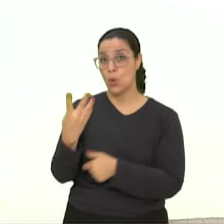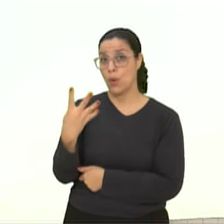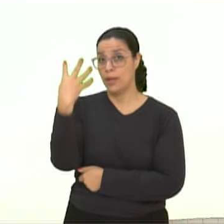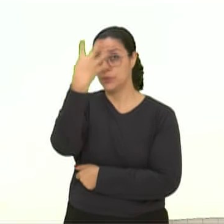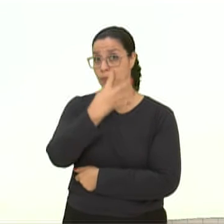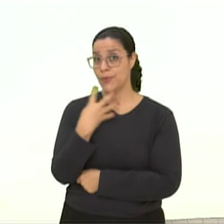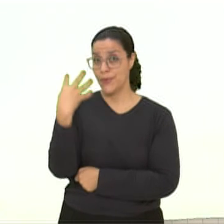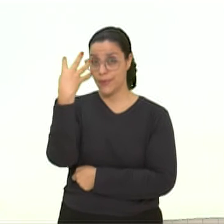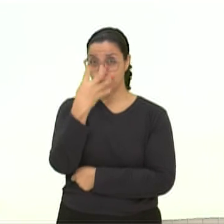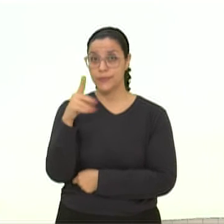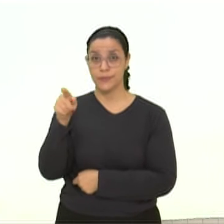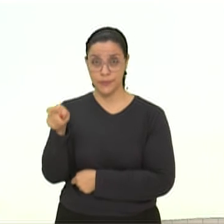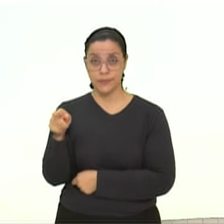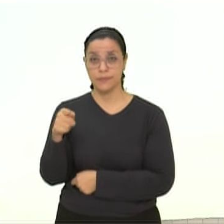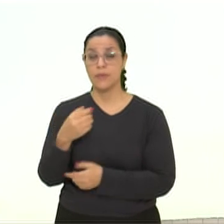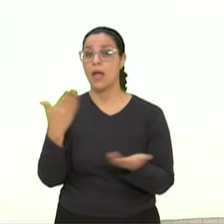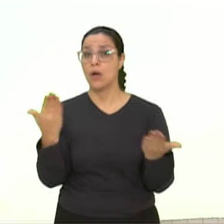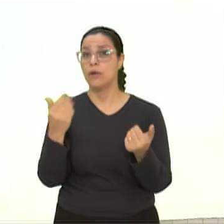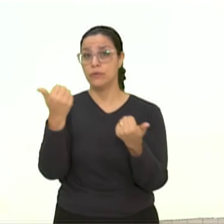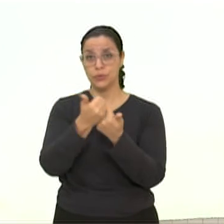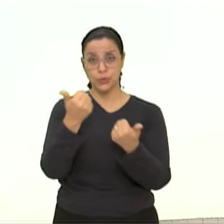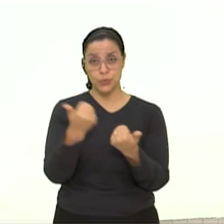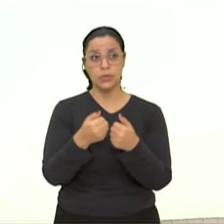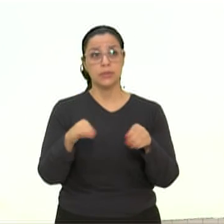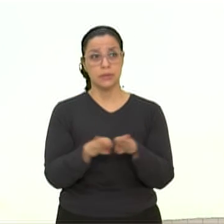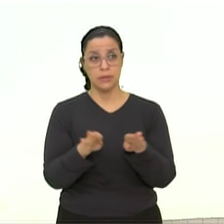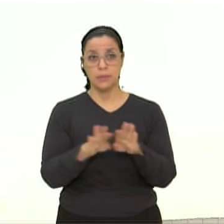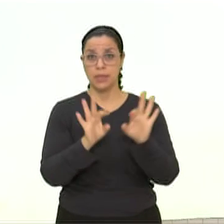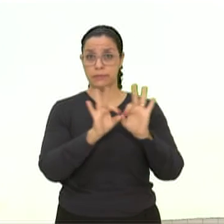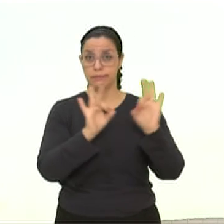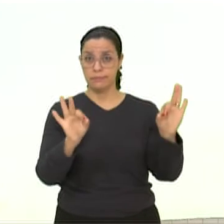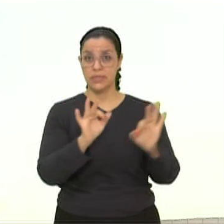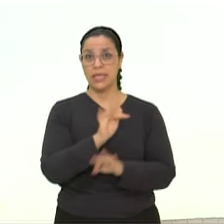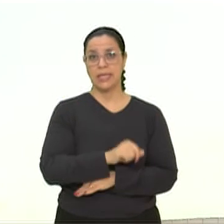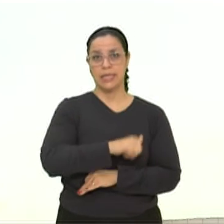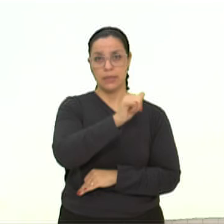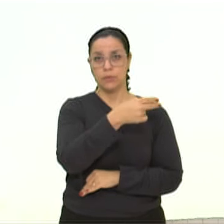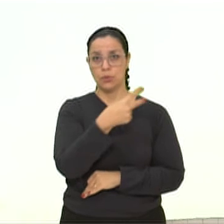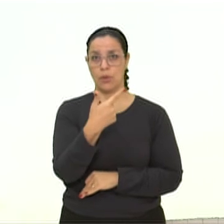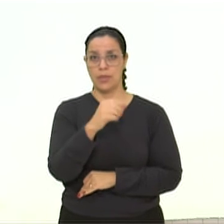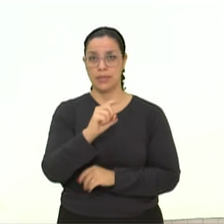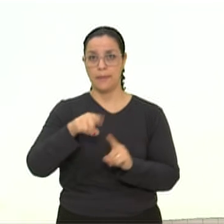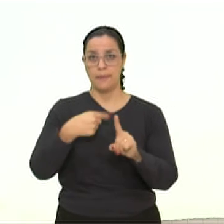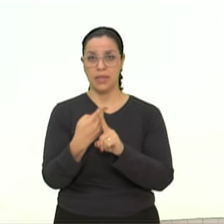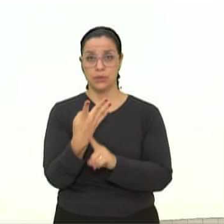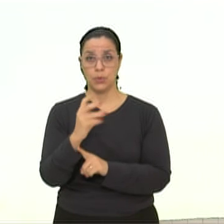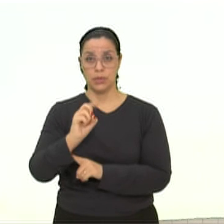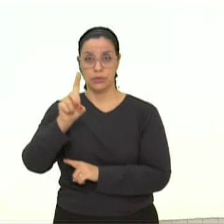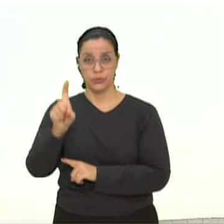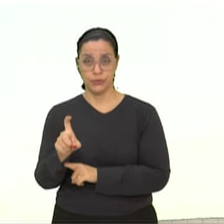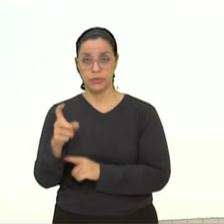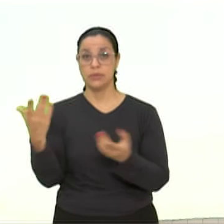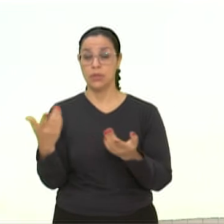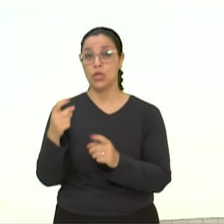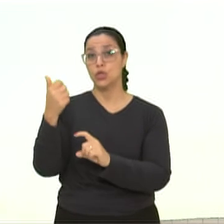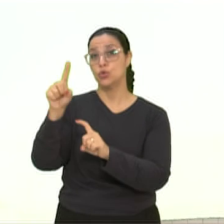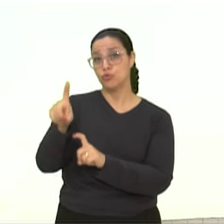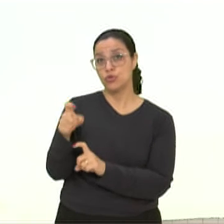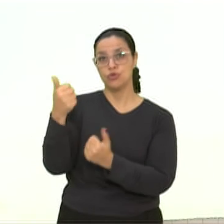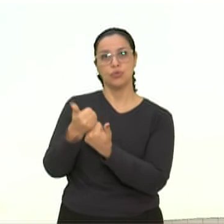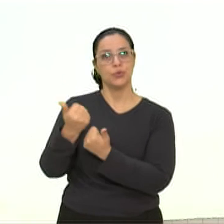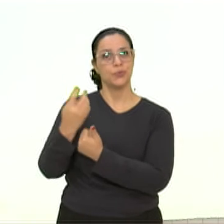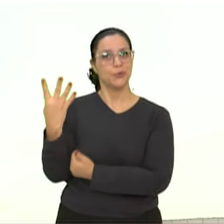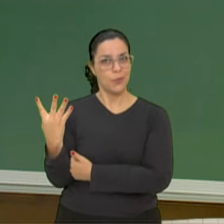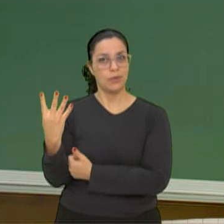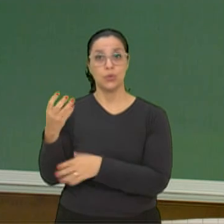4 horas. Né? O que eu vou fazer? Eu vou pegar a minha função, né, y igual a 100 mais 40x, e vou substituir o x por